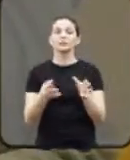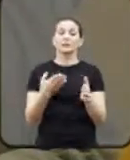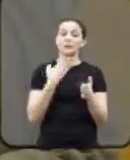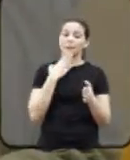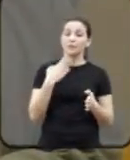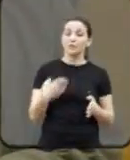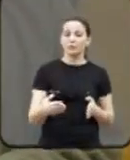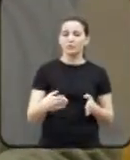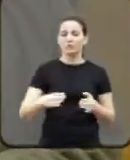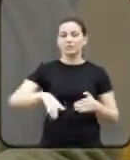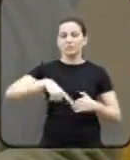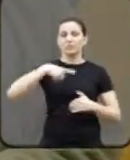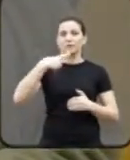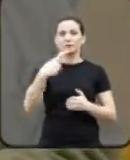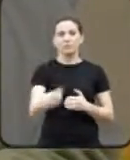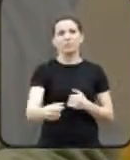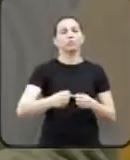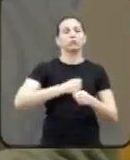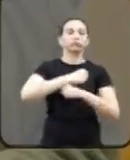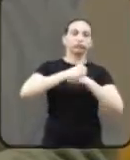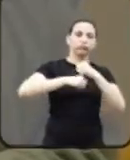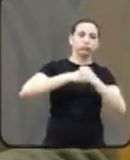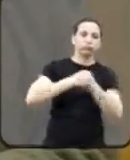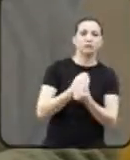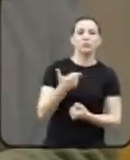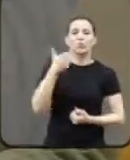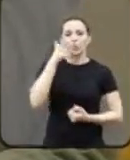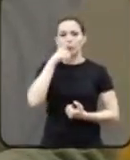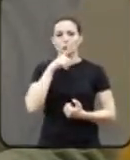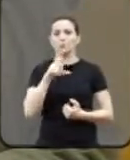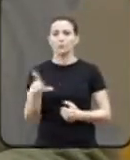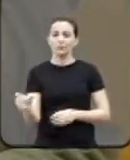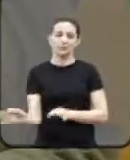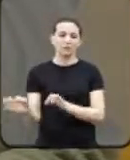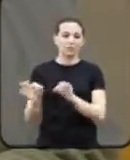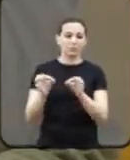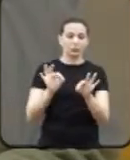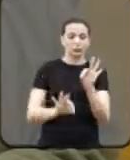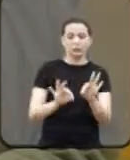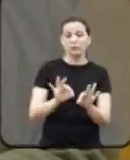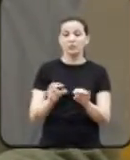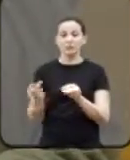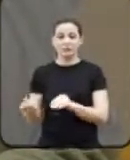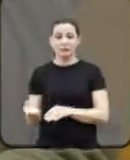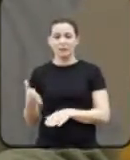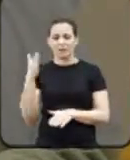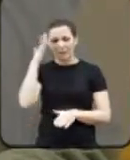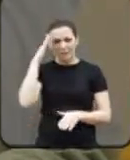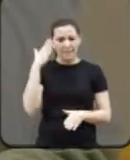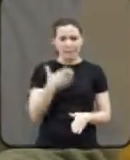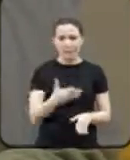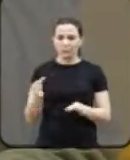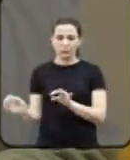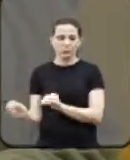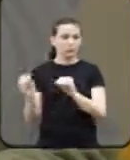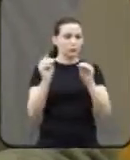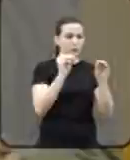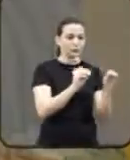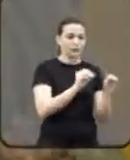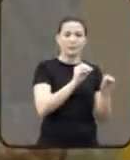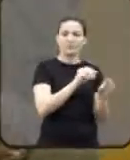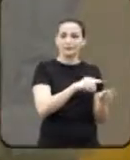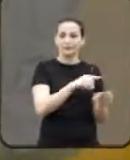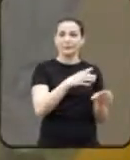ação popular na justiça e depois de alguns anos acabaram ganhando. Então a justiça